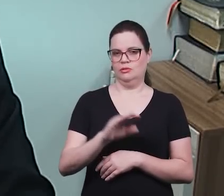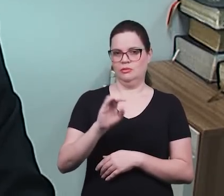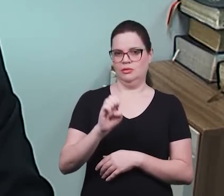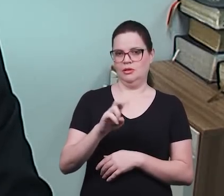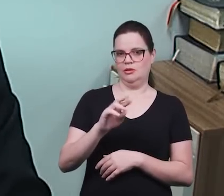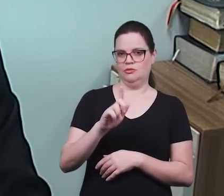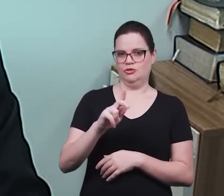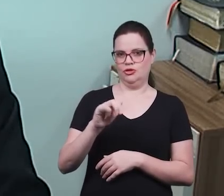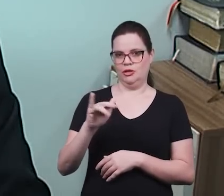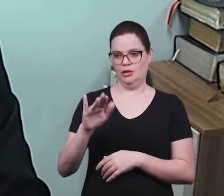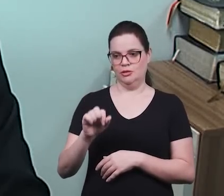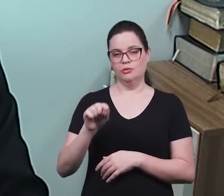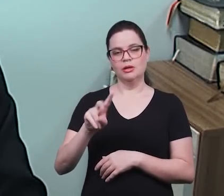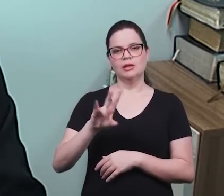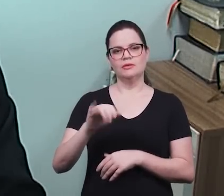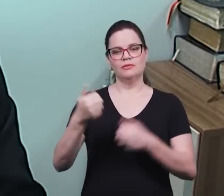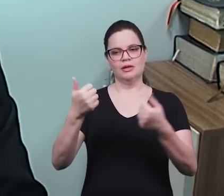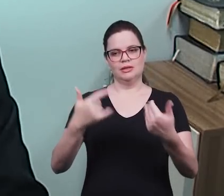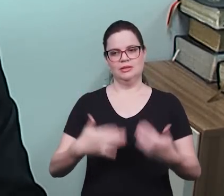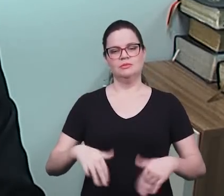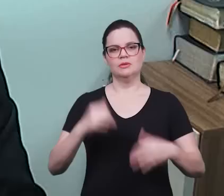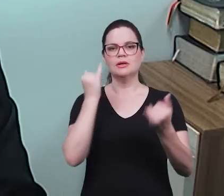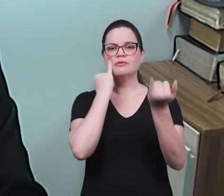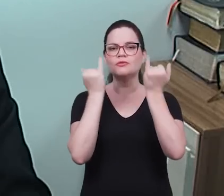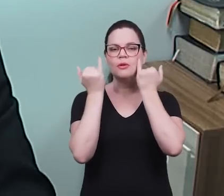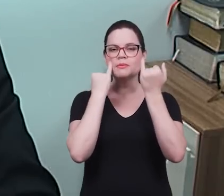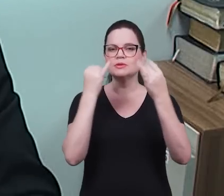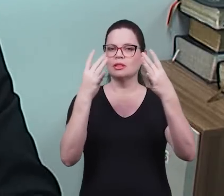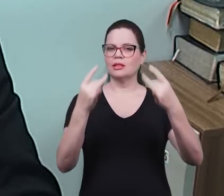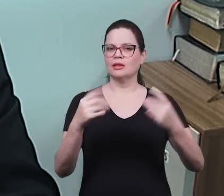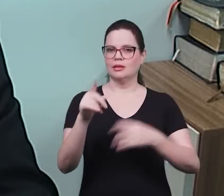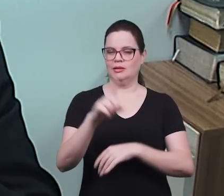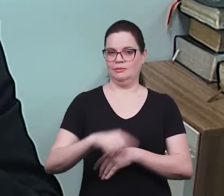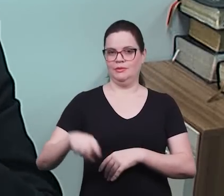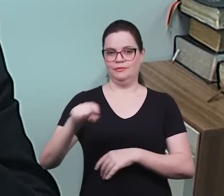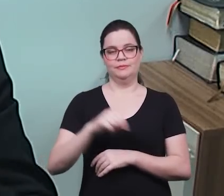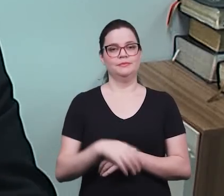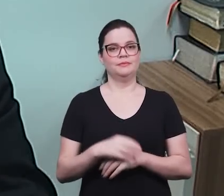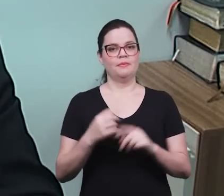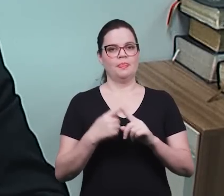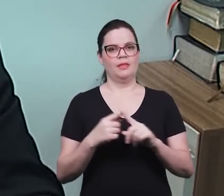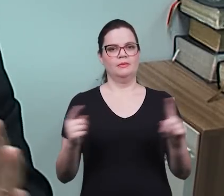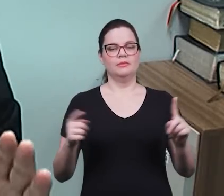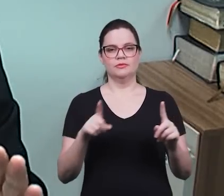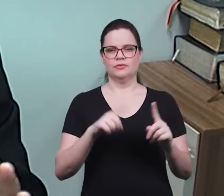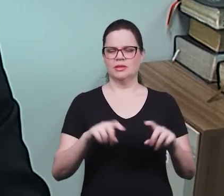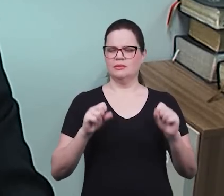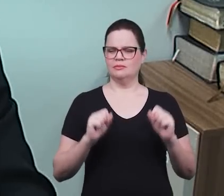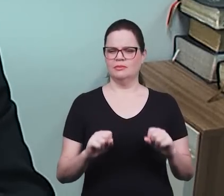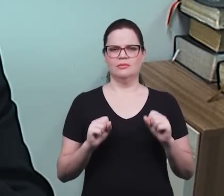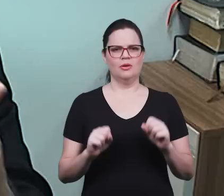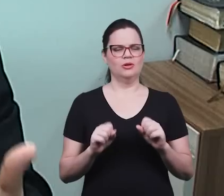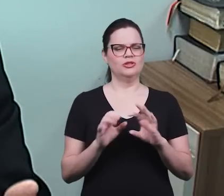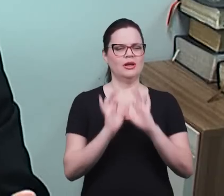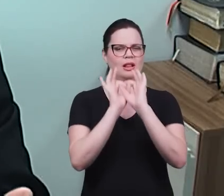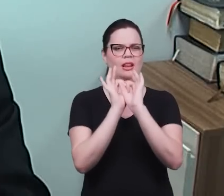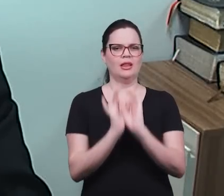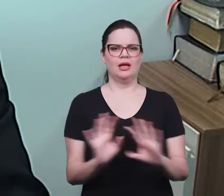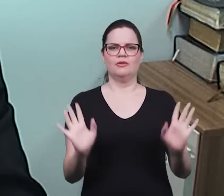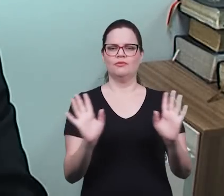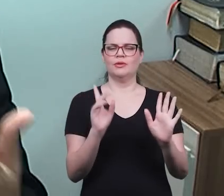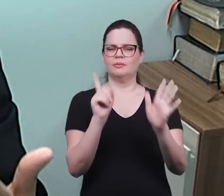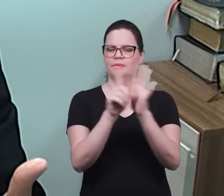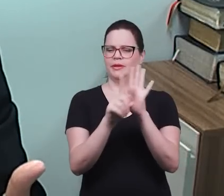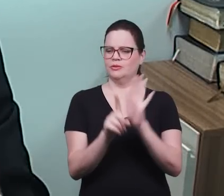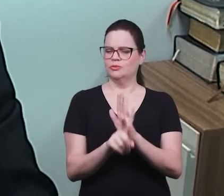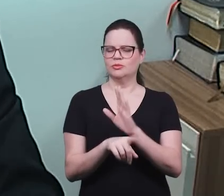mais essas informações com detalhes para você. Você vai ter toda a liberdade para fazer alguma pergunta, tirar a